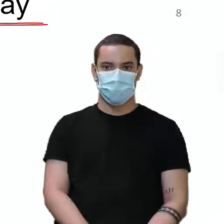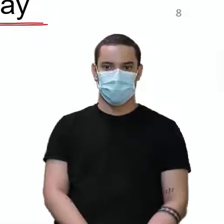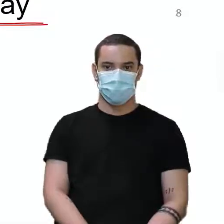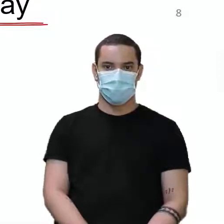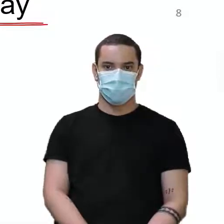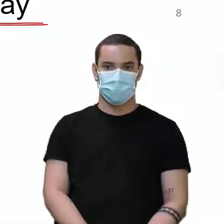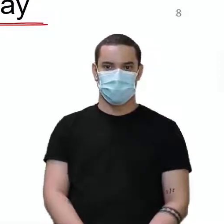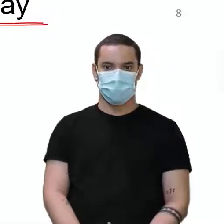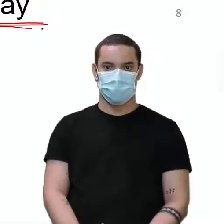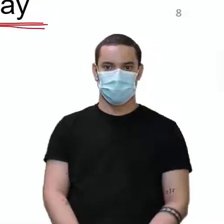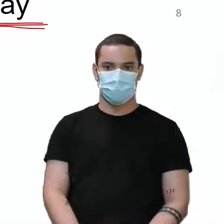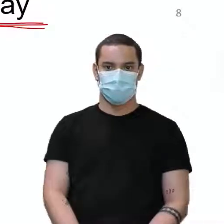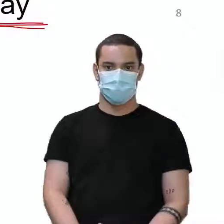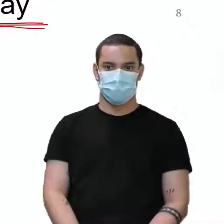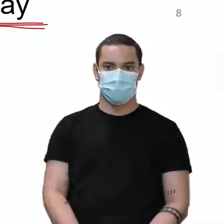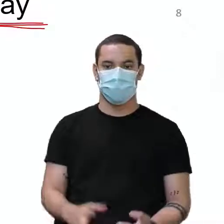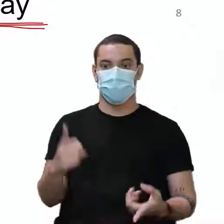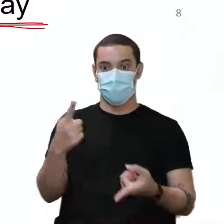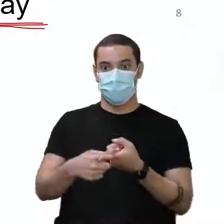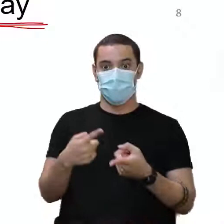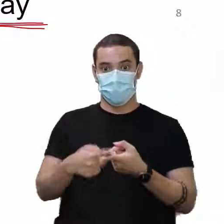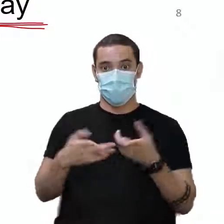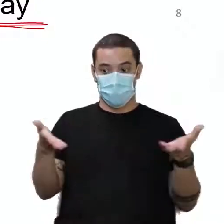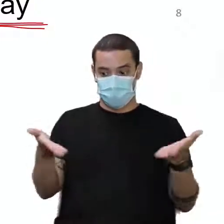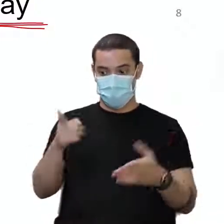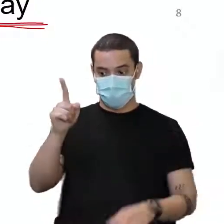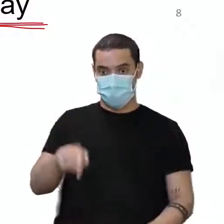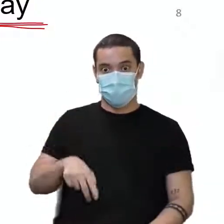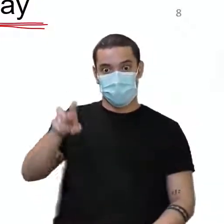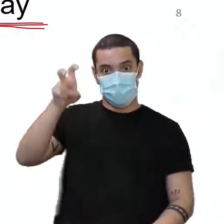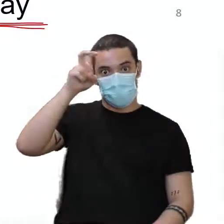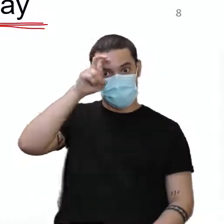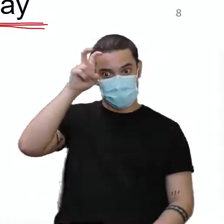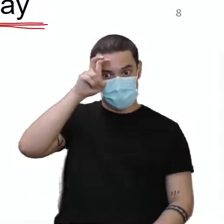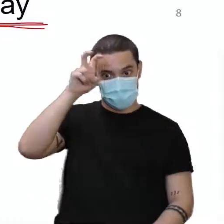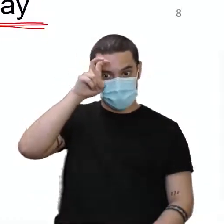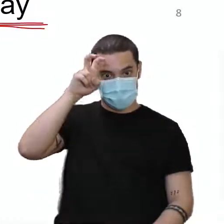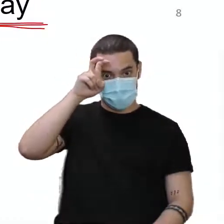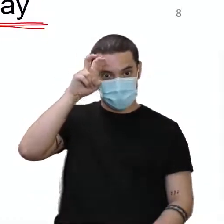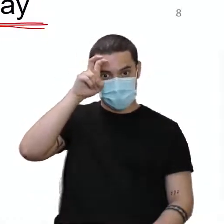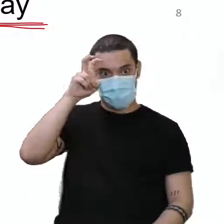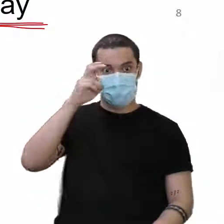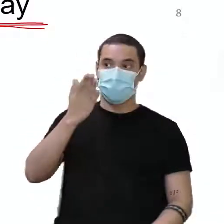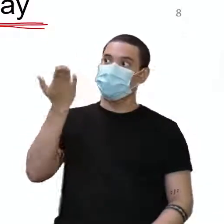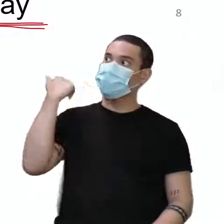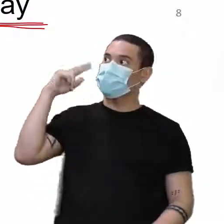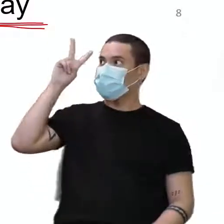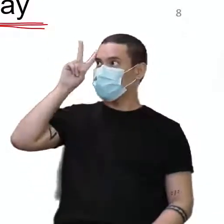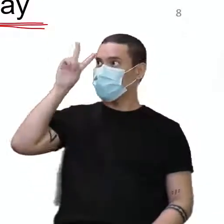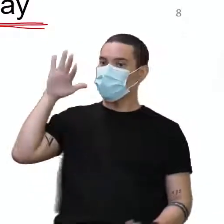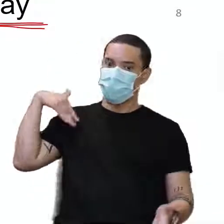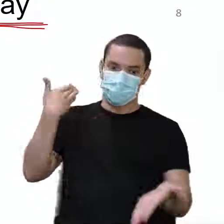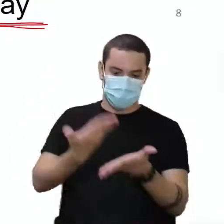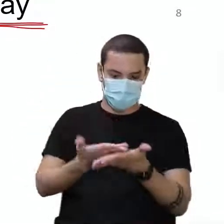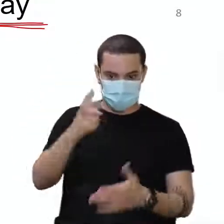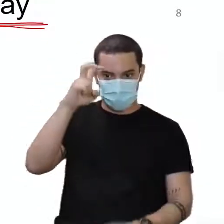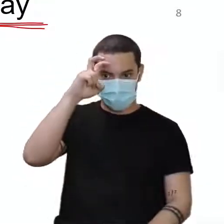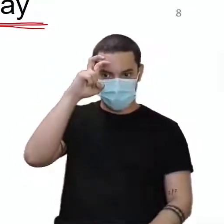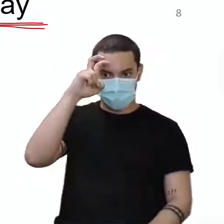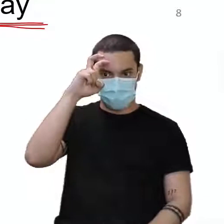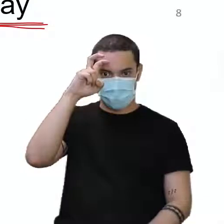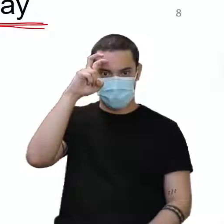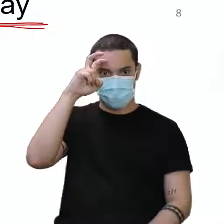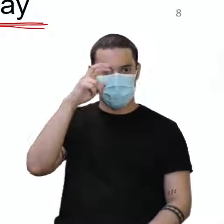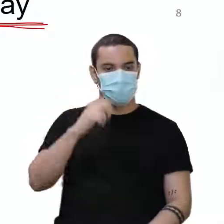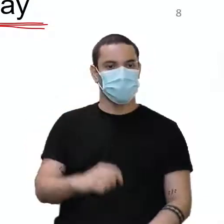porque agora é quinta-feira, e eu falo desse jeito, desde segunda. Ou she's been in Ireland for